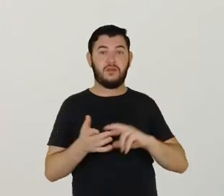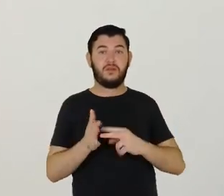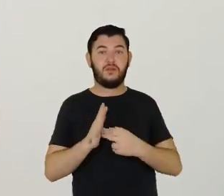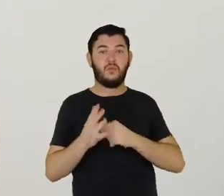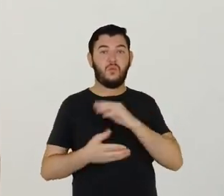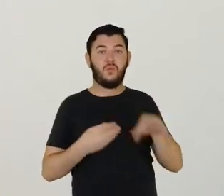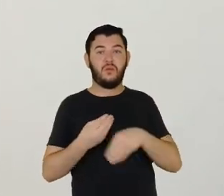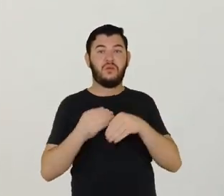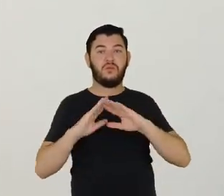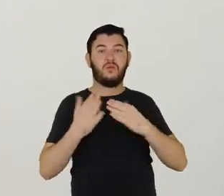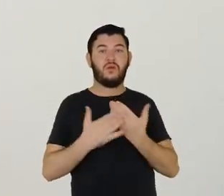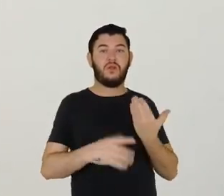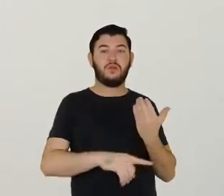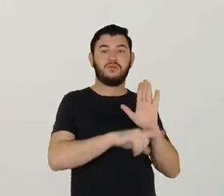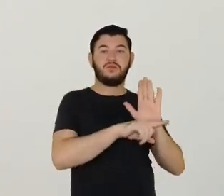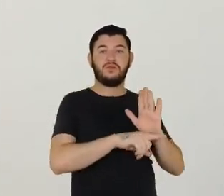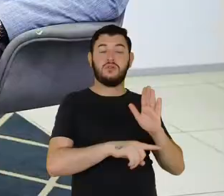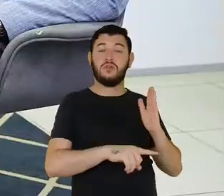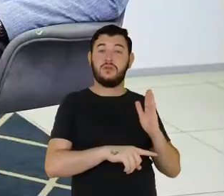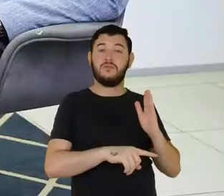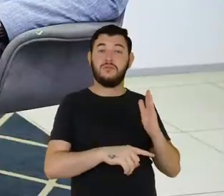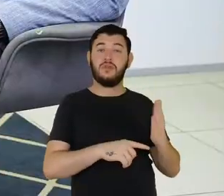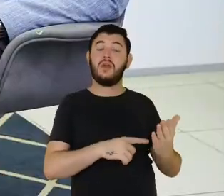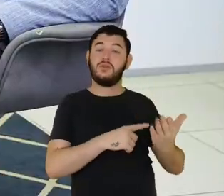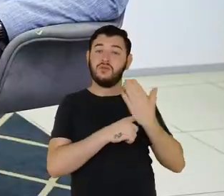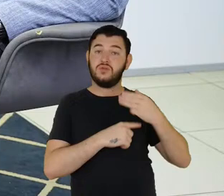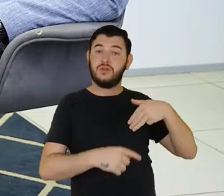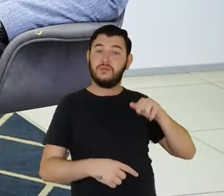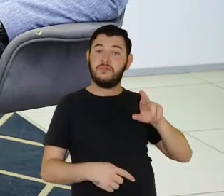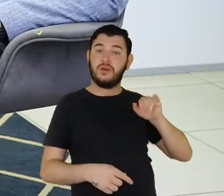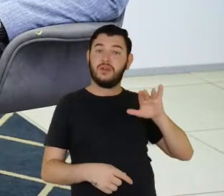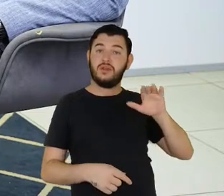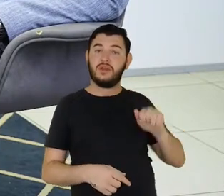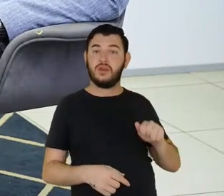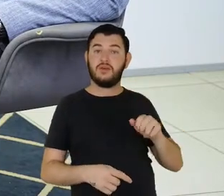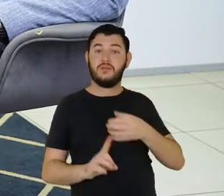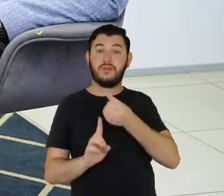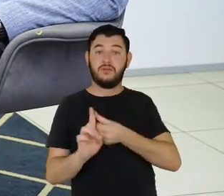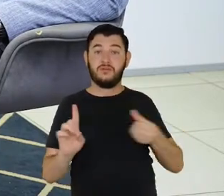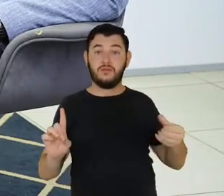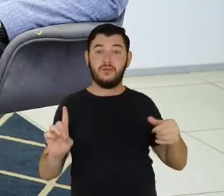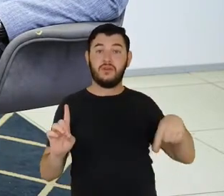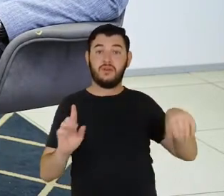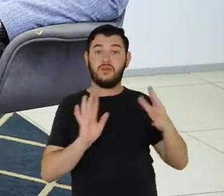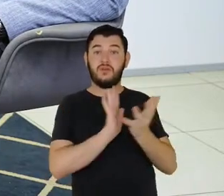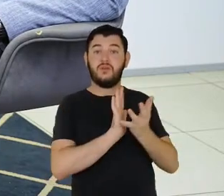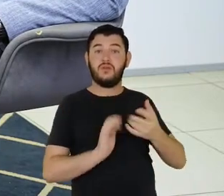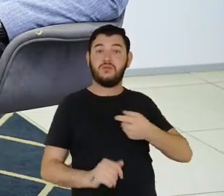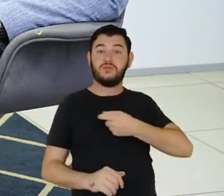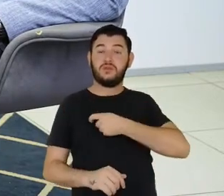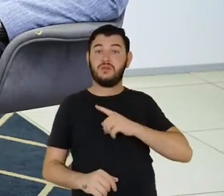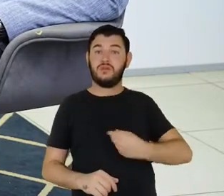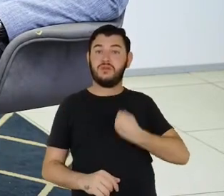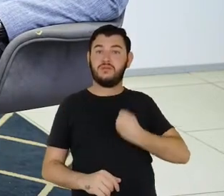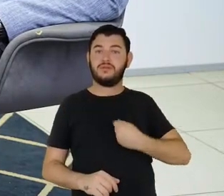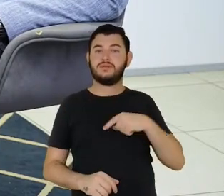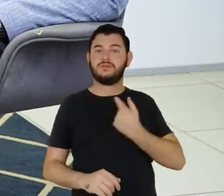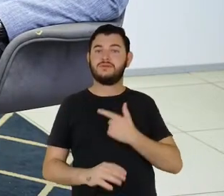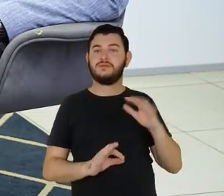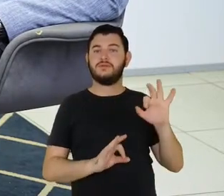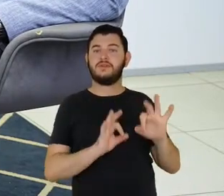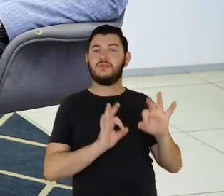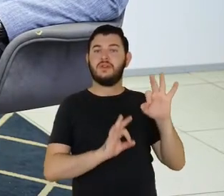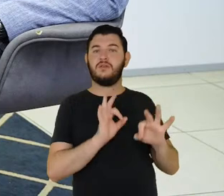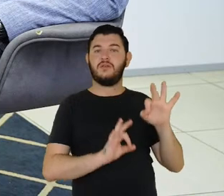Porque nesses 6 meses que esses meninos vão estar lá, nós vamos estar organizando a Film Commission de Maricá e uma empresa